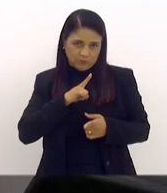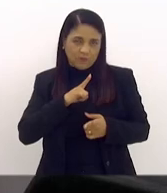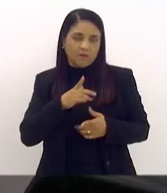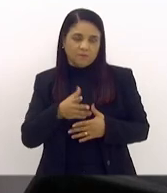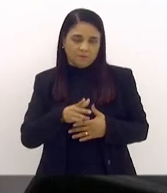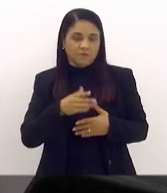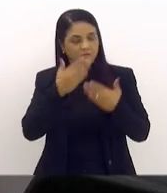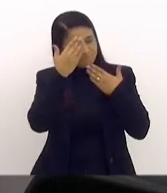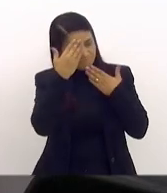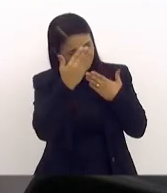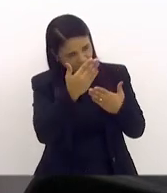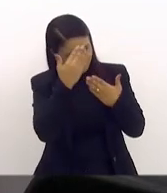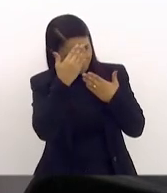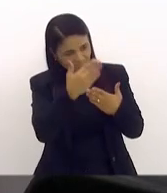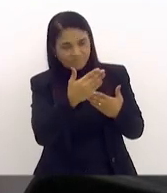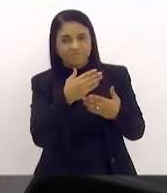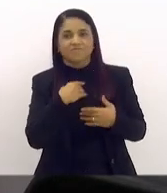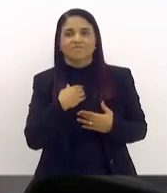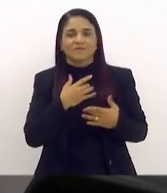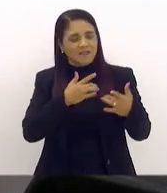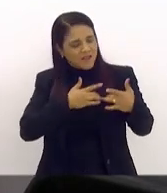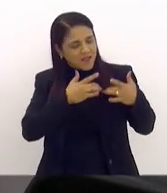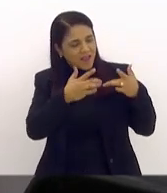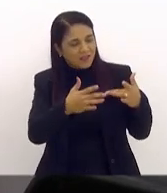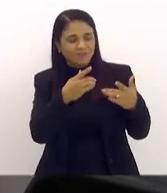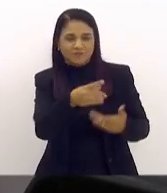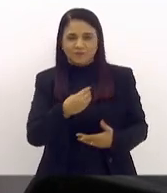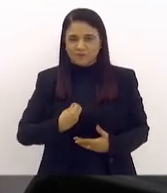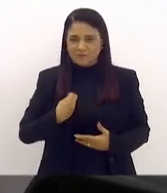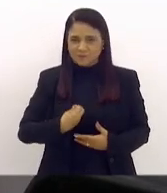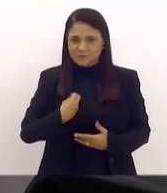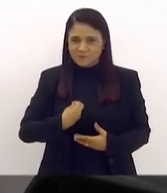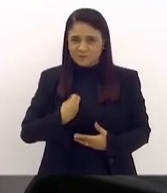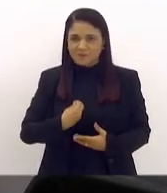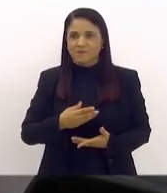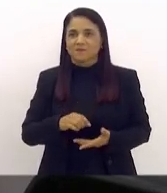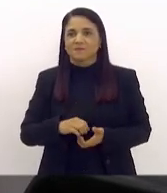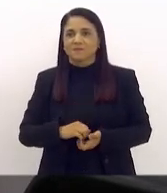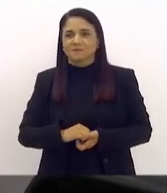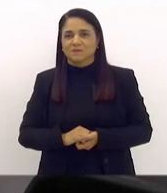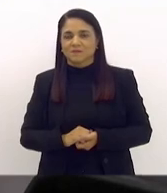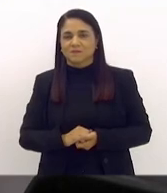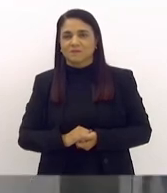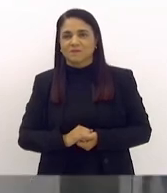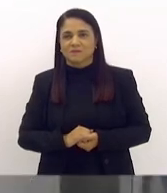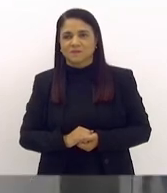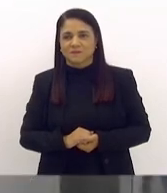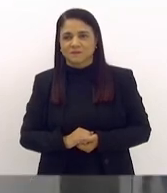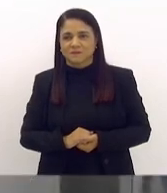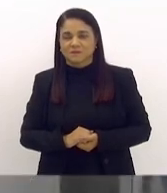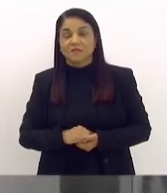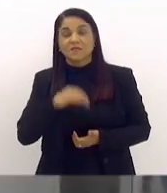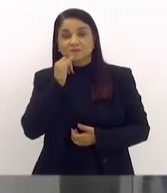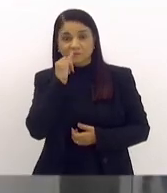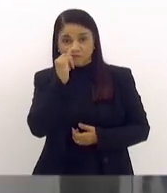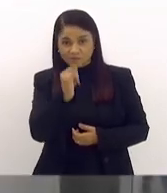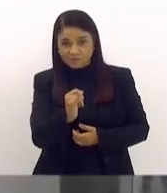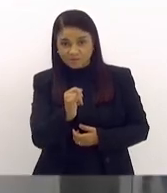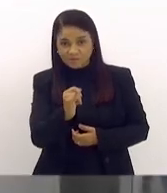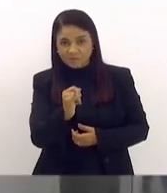agradeço aí ó muita gratidão pela sua presença tá com reio do ao eh dizer